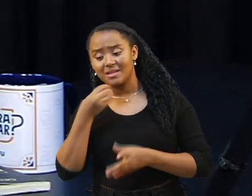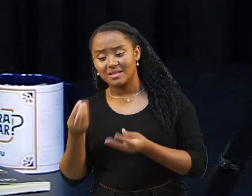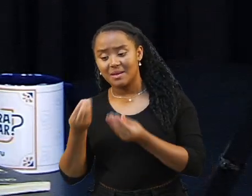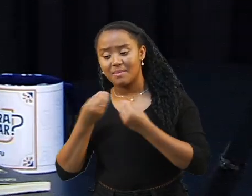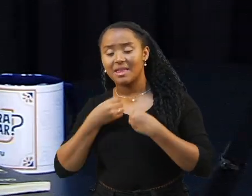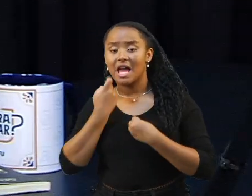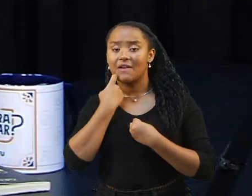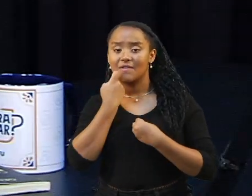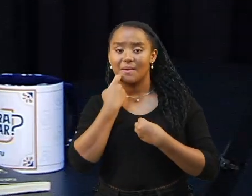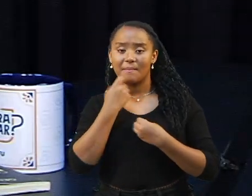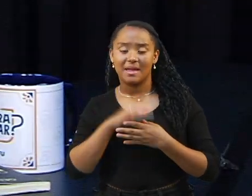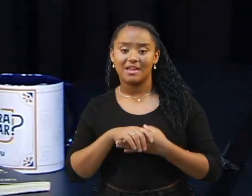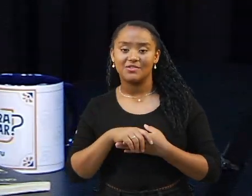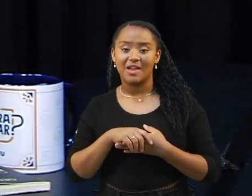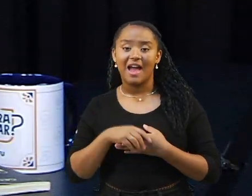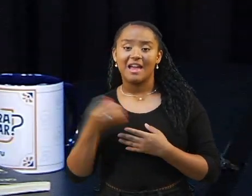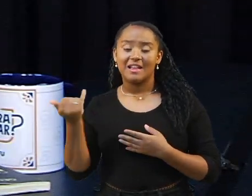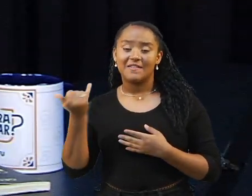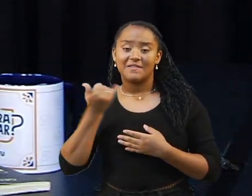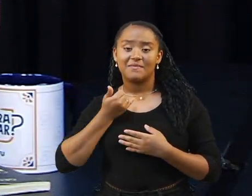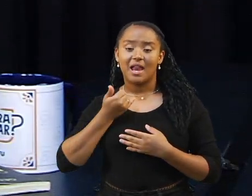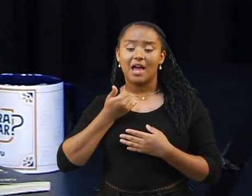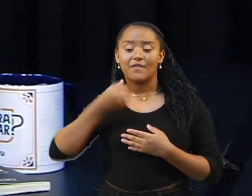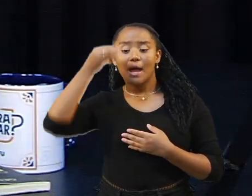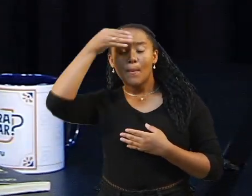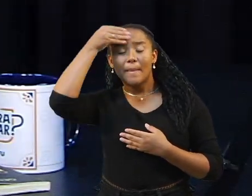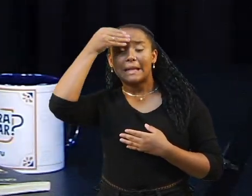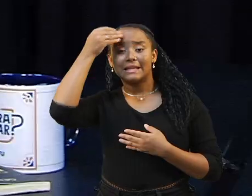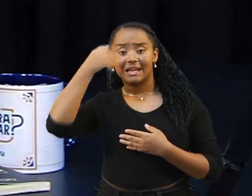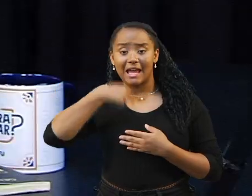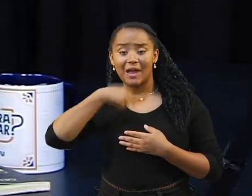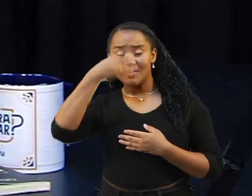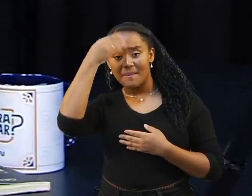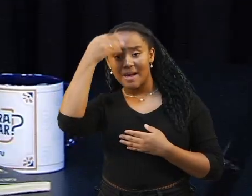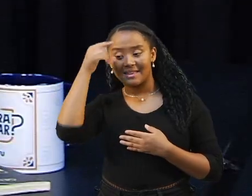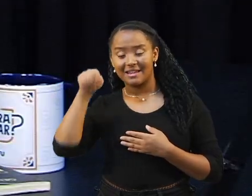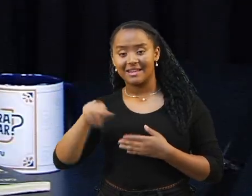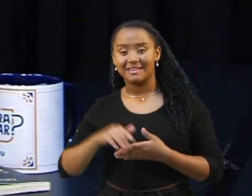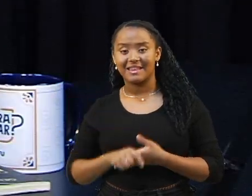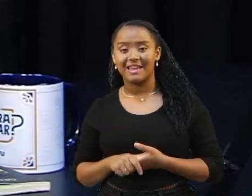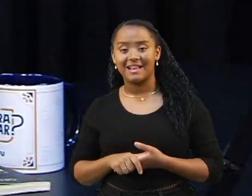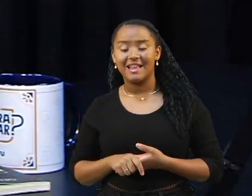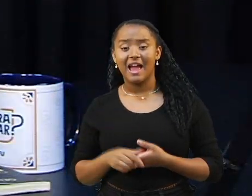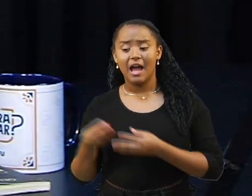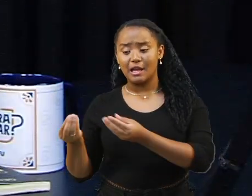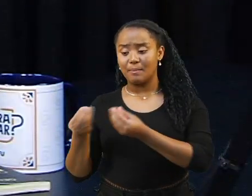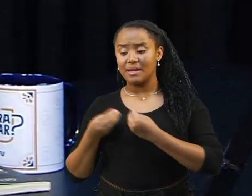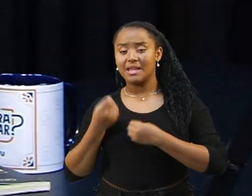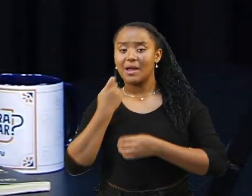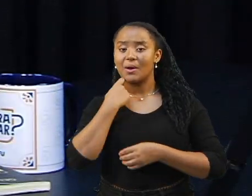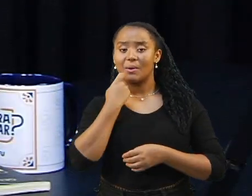E me chamava de madrinha. Ele falava, madrinha, hoje eu trouxe um peixe para você. Levava um peixe desse tamanho,